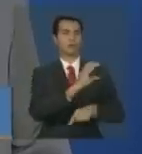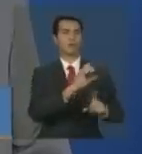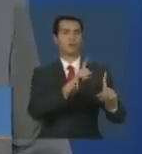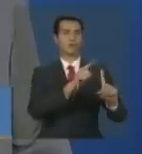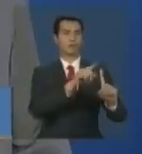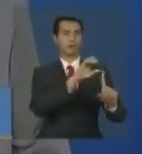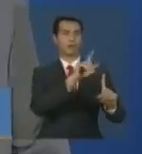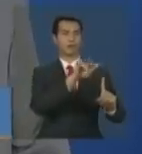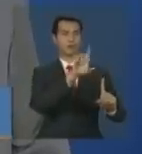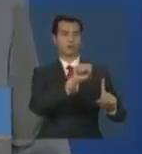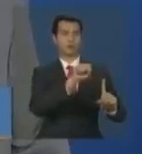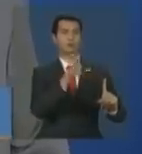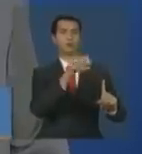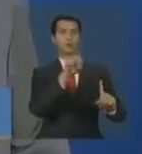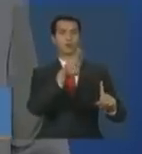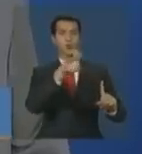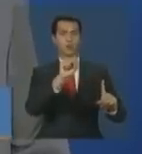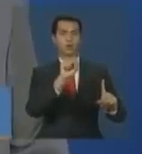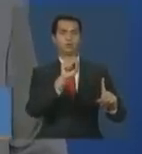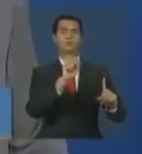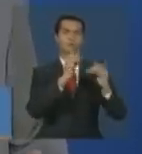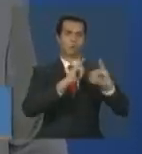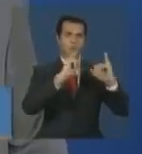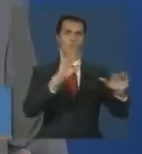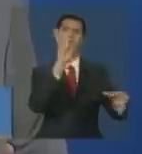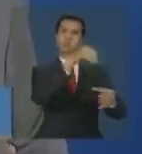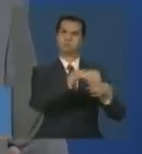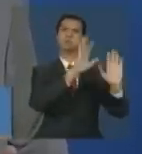CadSUAS, e aí o respondente, ele,